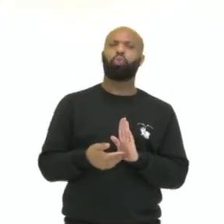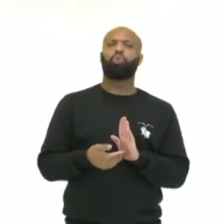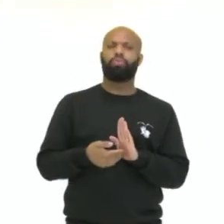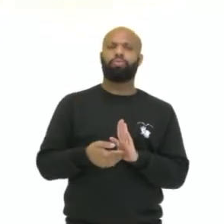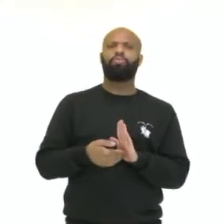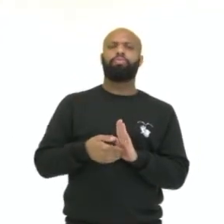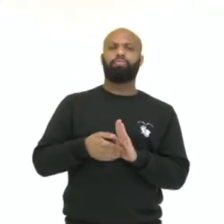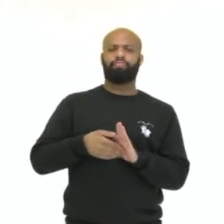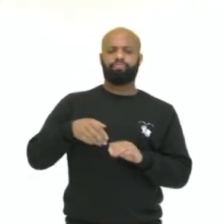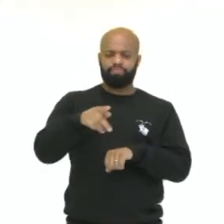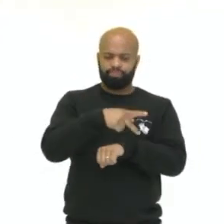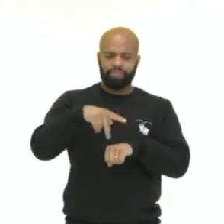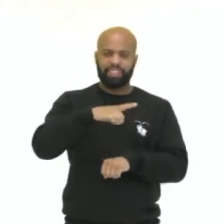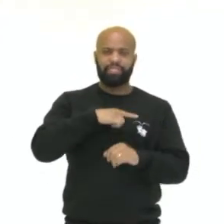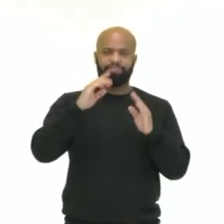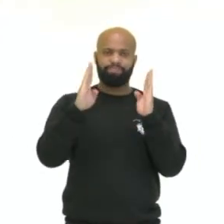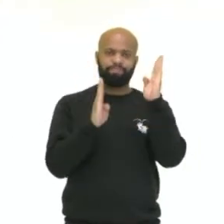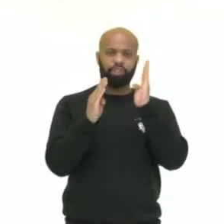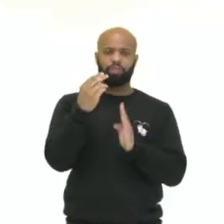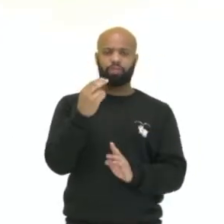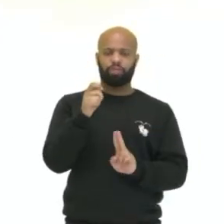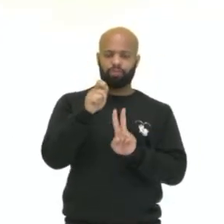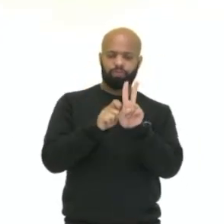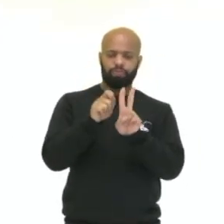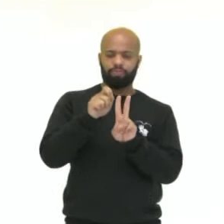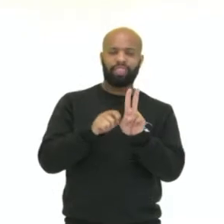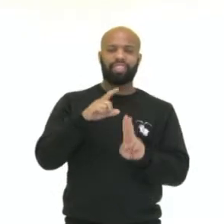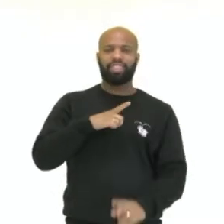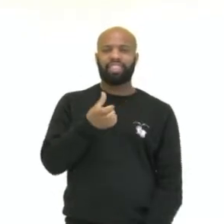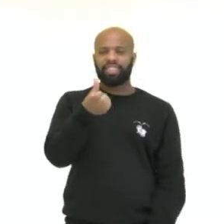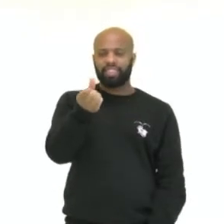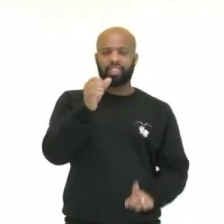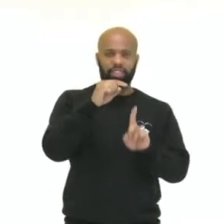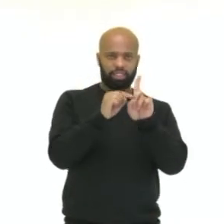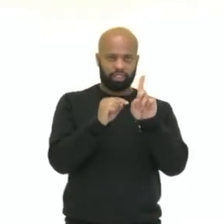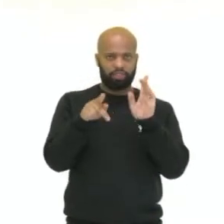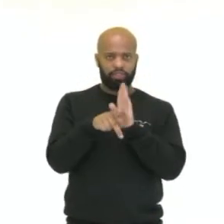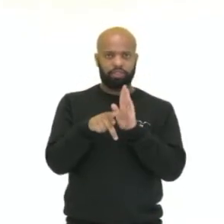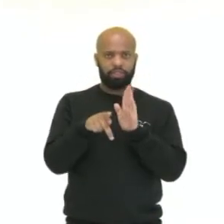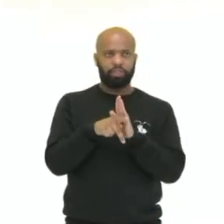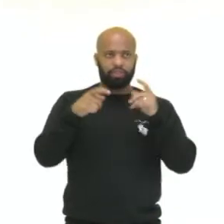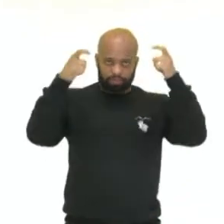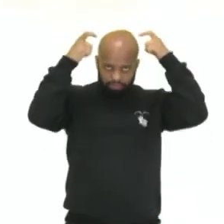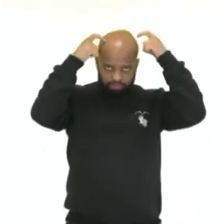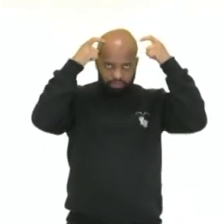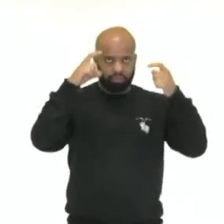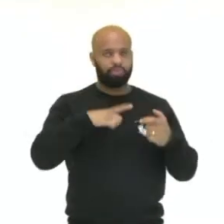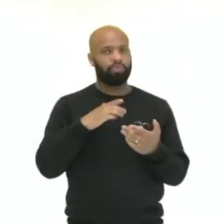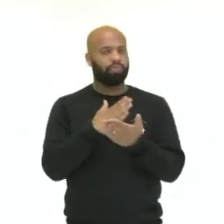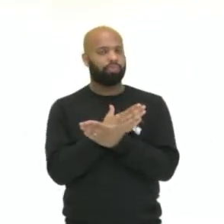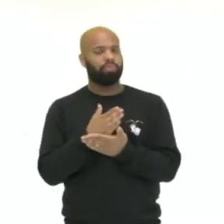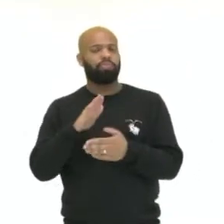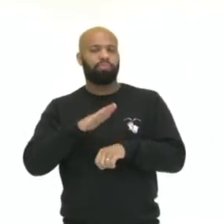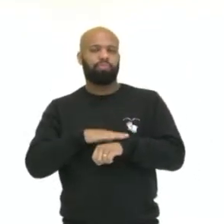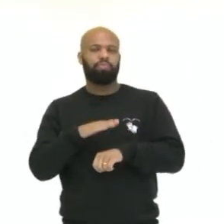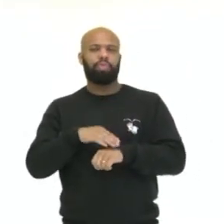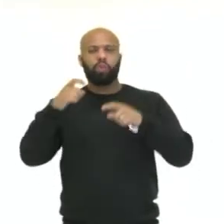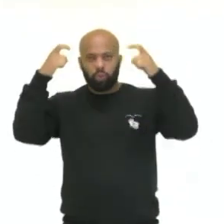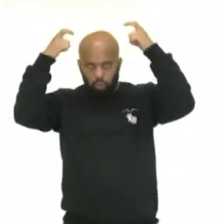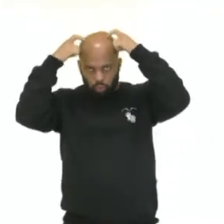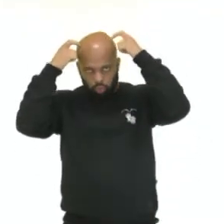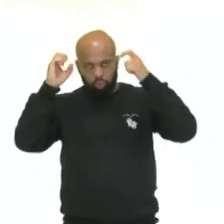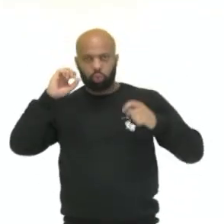terá duração de 2 meses, são 6 tipos de pelúcias, que ora são ursinhos, ora são travesseiros. Fato que